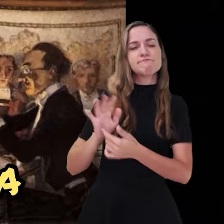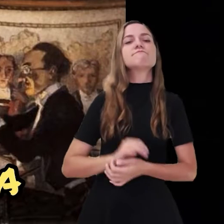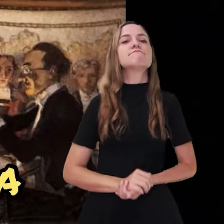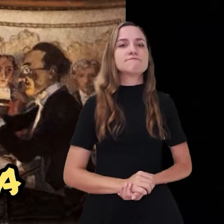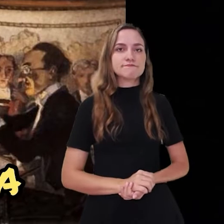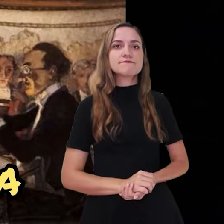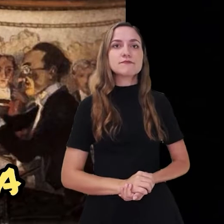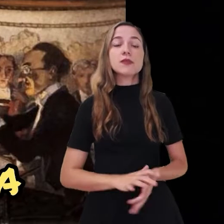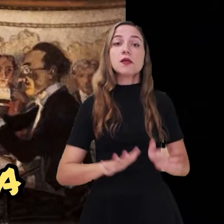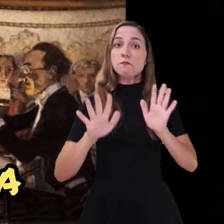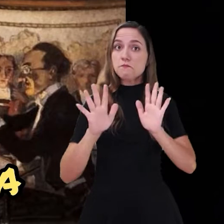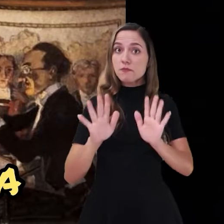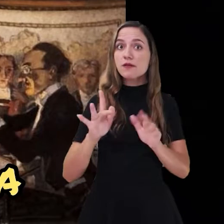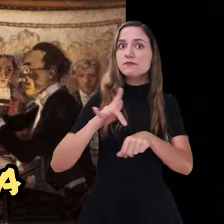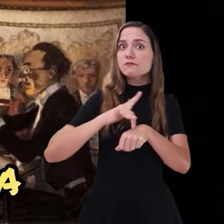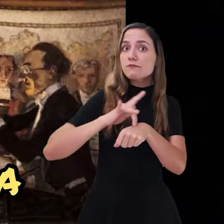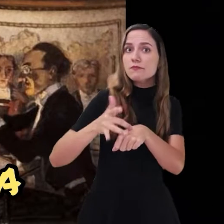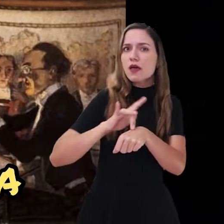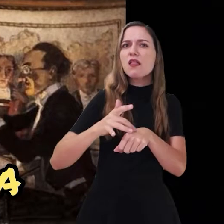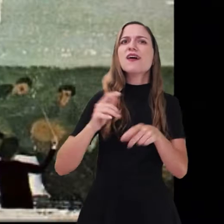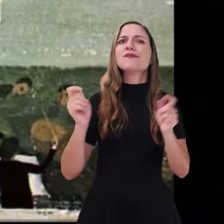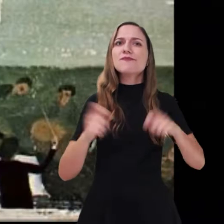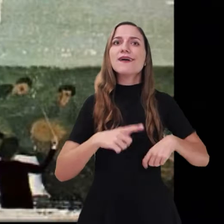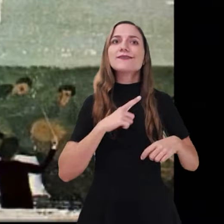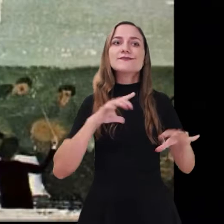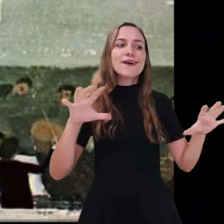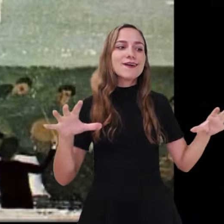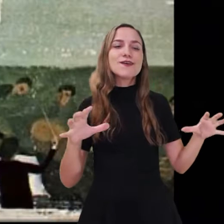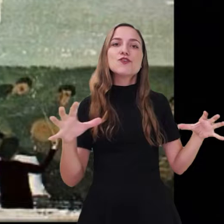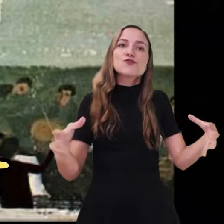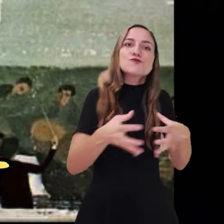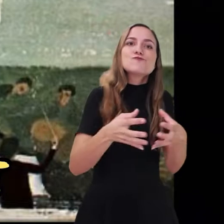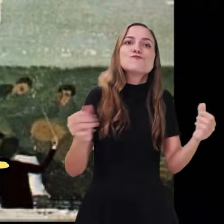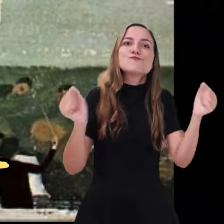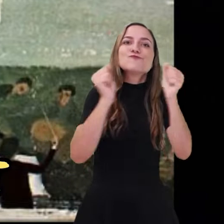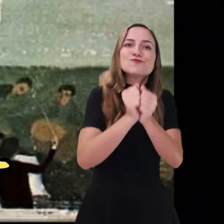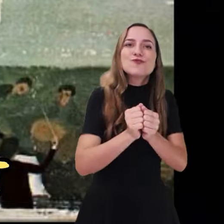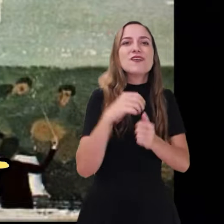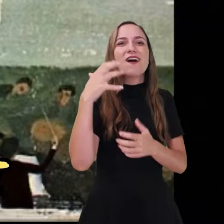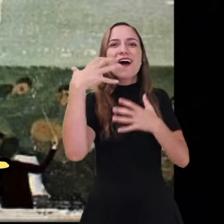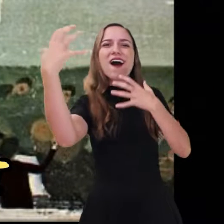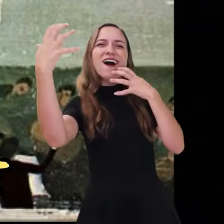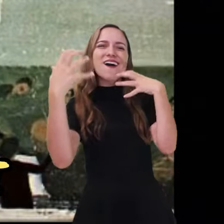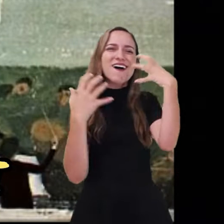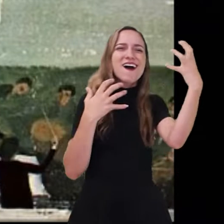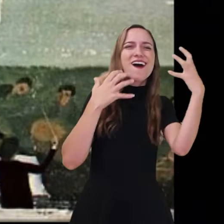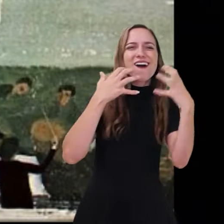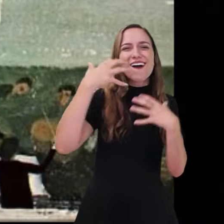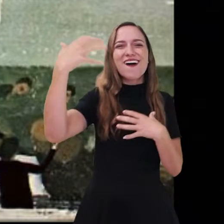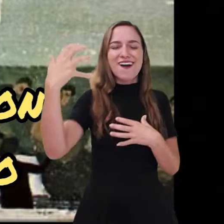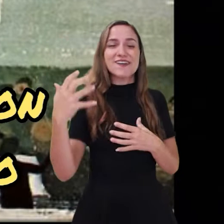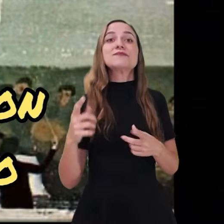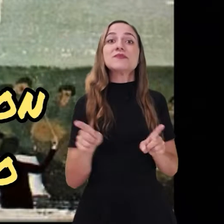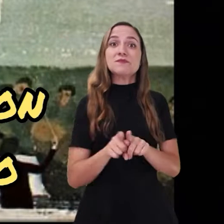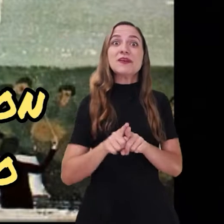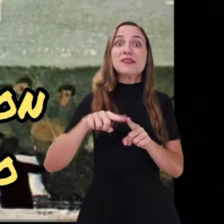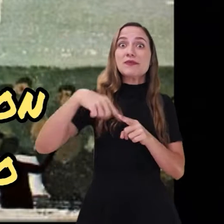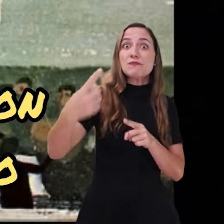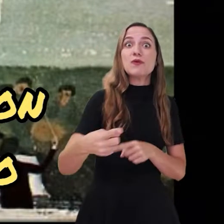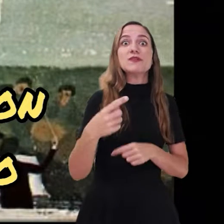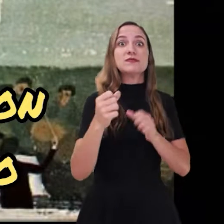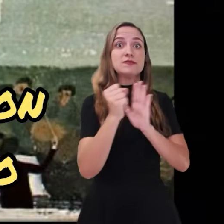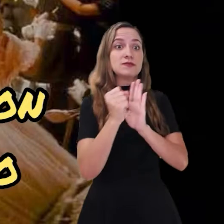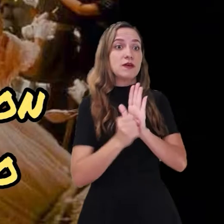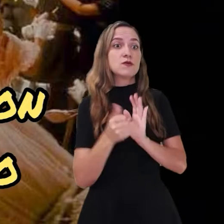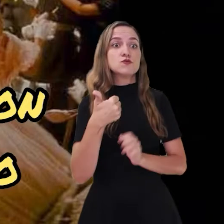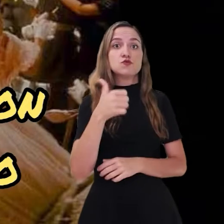Contudo, o balé costumava se misturar com a ópera. Foi apenas no século XVIII que surgiu o ballet d'action, ou